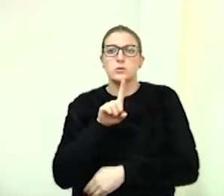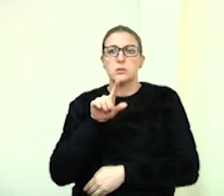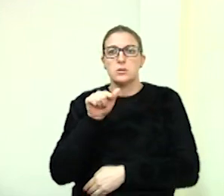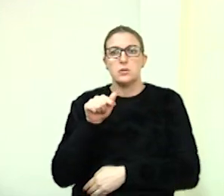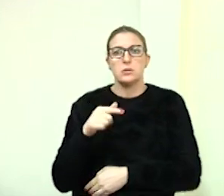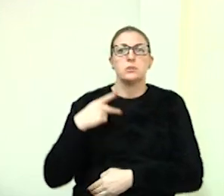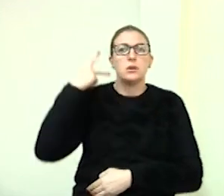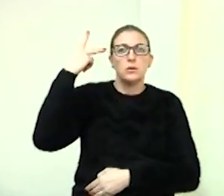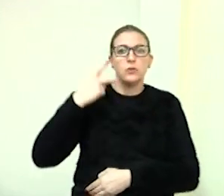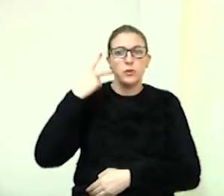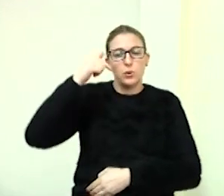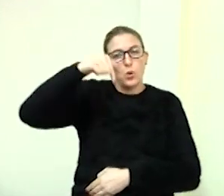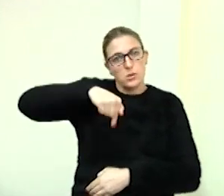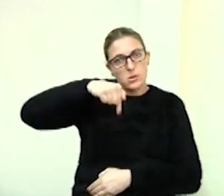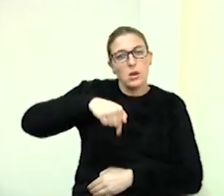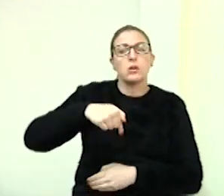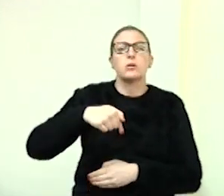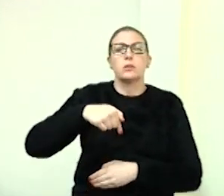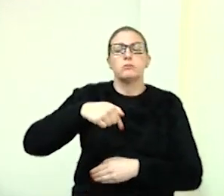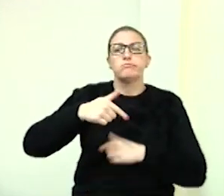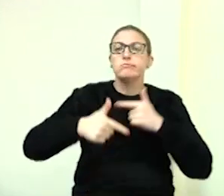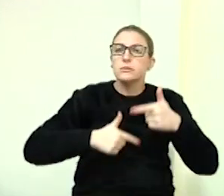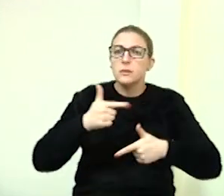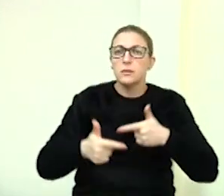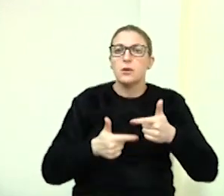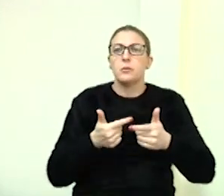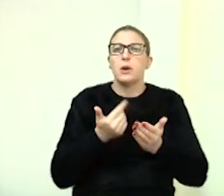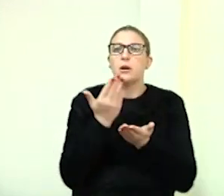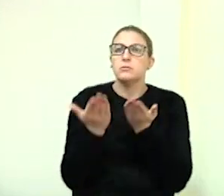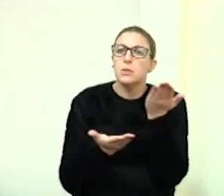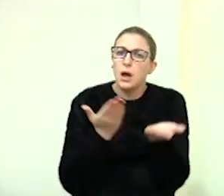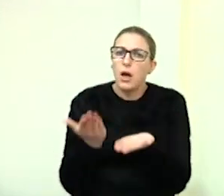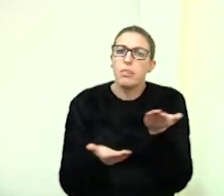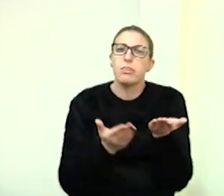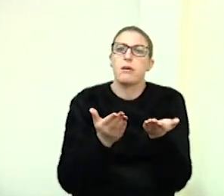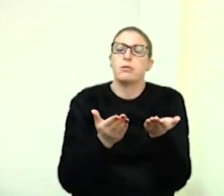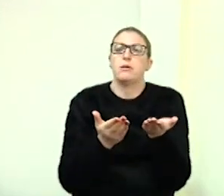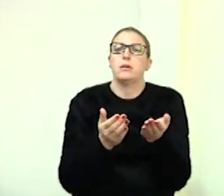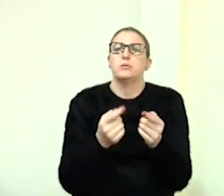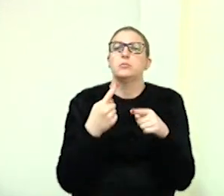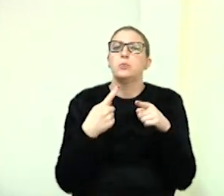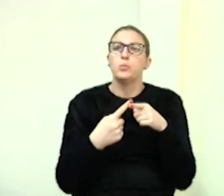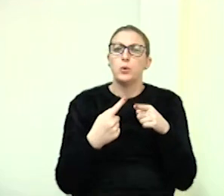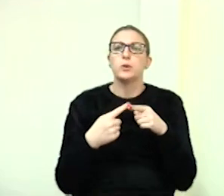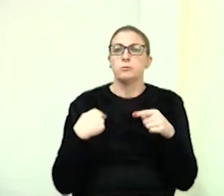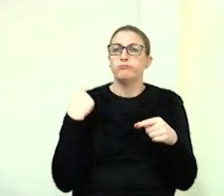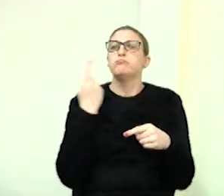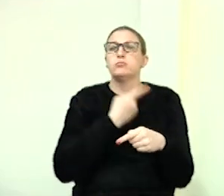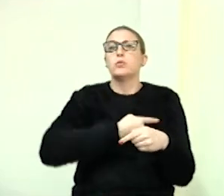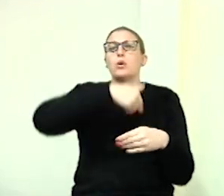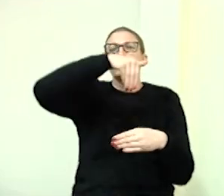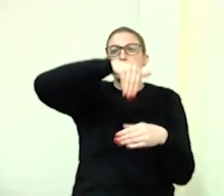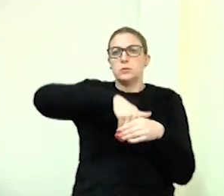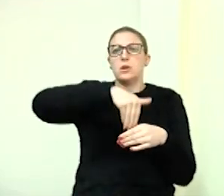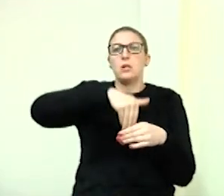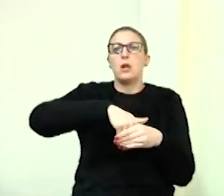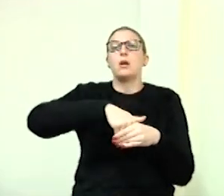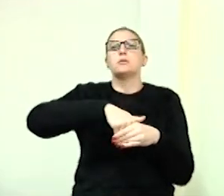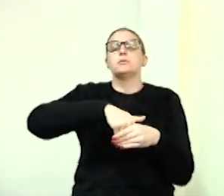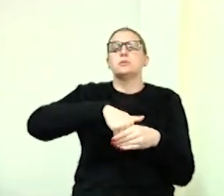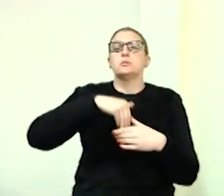aqui para atendê-los. Até porque, para isso, fomos eleitos. Para que, quando